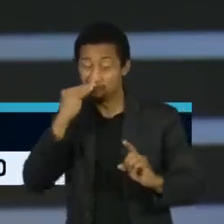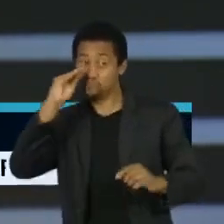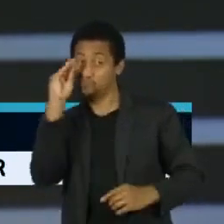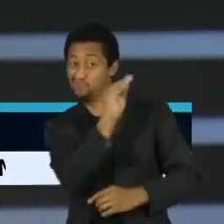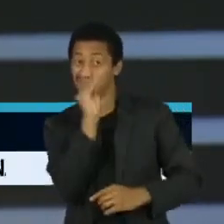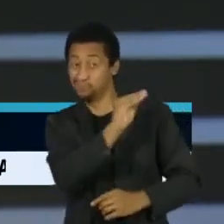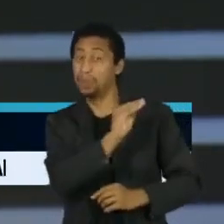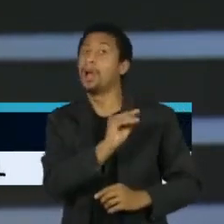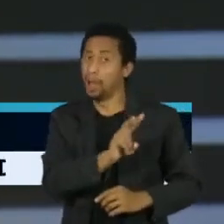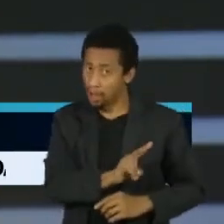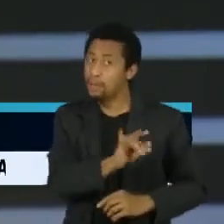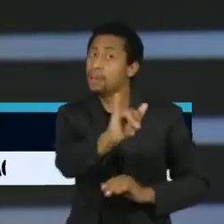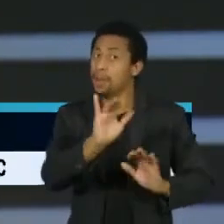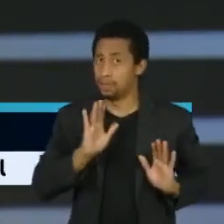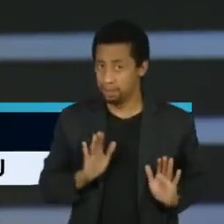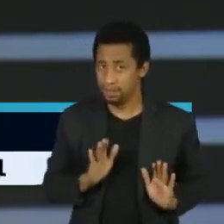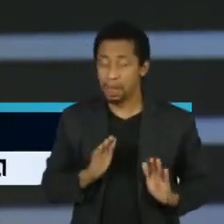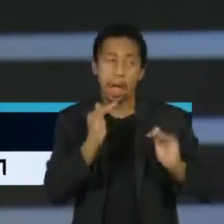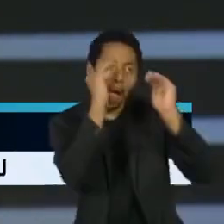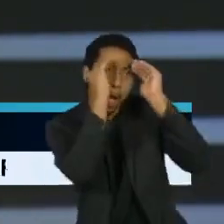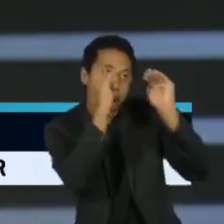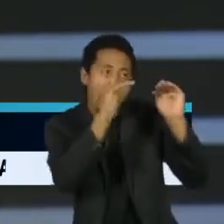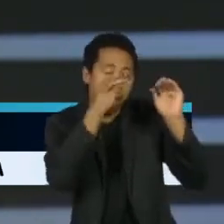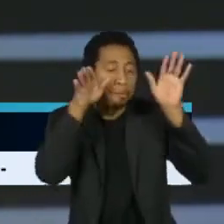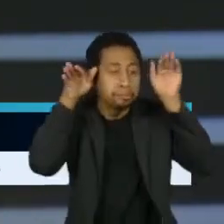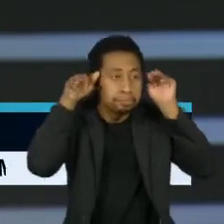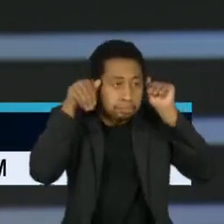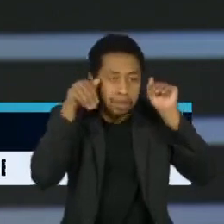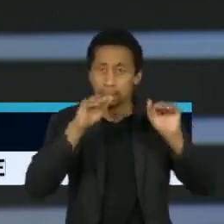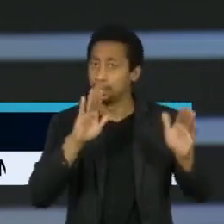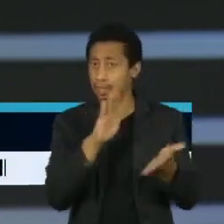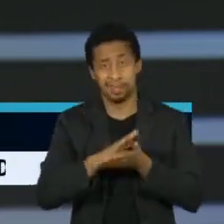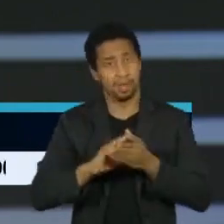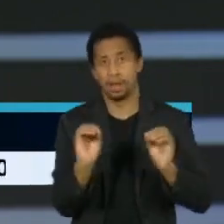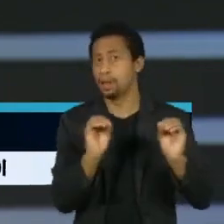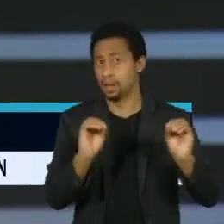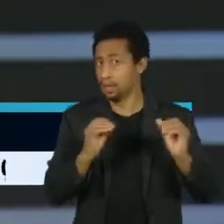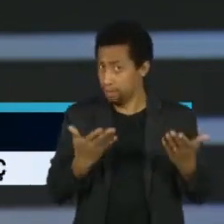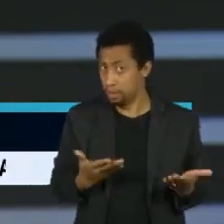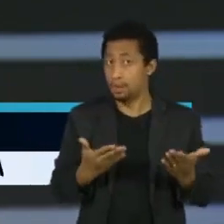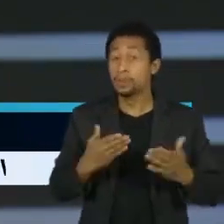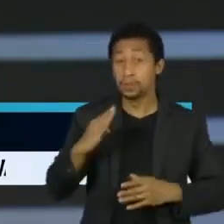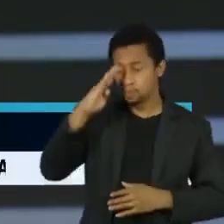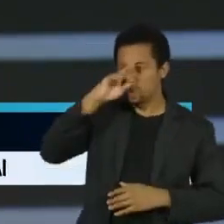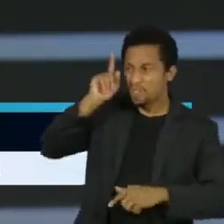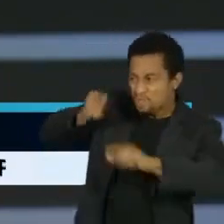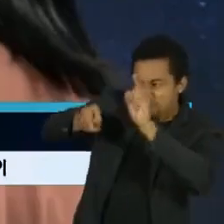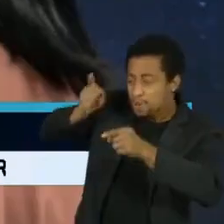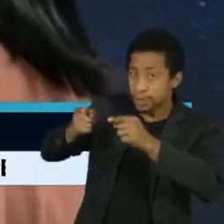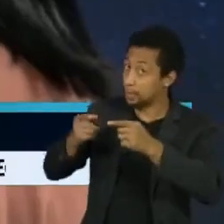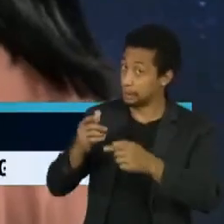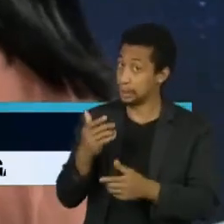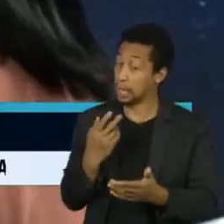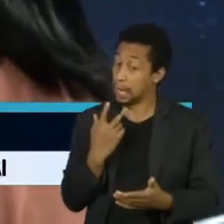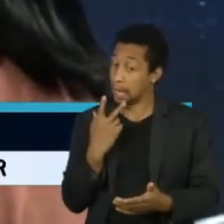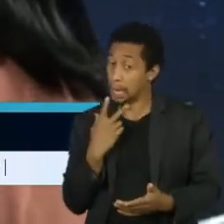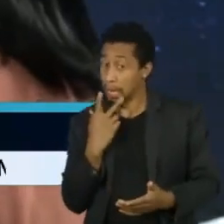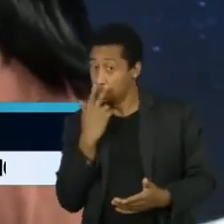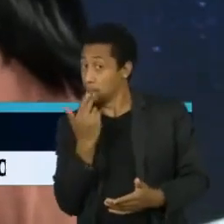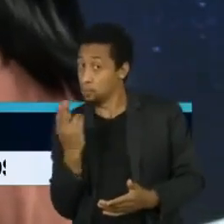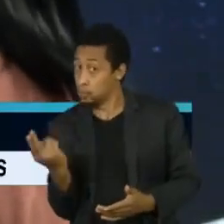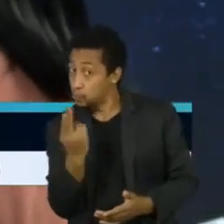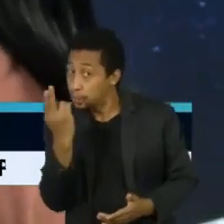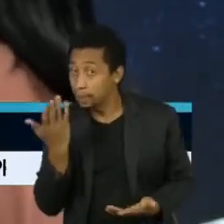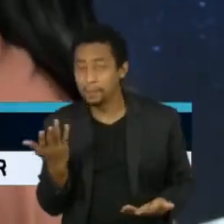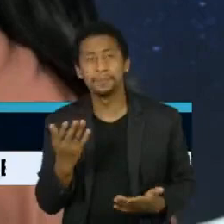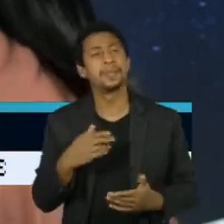segundo Cássio Nunes Marques, que o presidente até hoje trata como se fosse o ministro dele. E o que nós podemos esperar da Lava